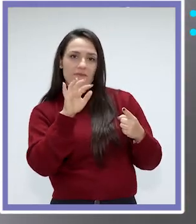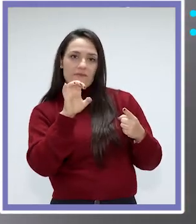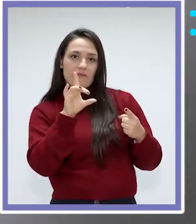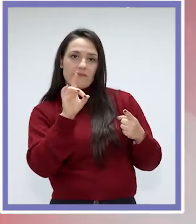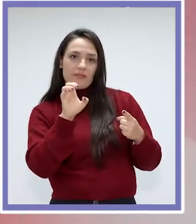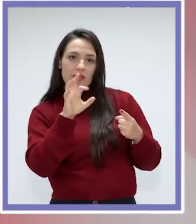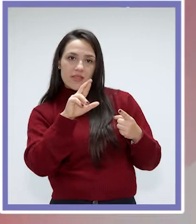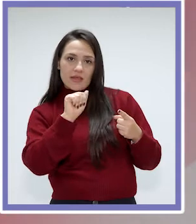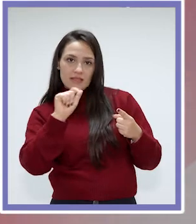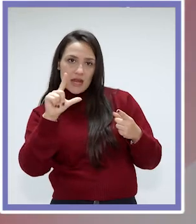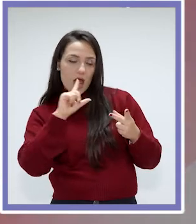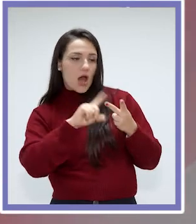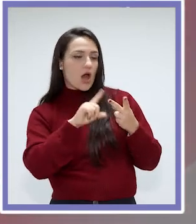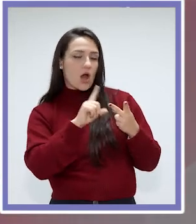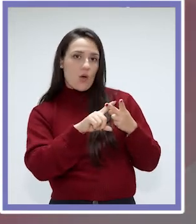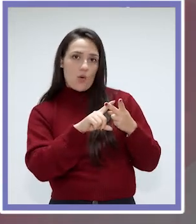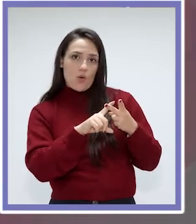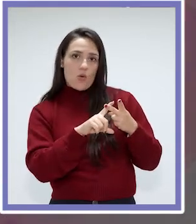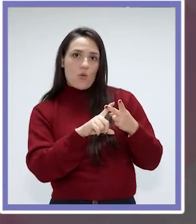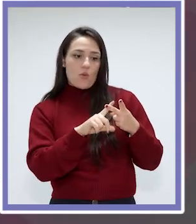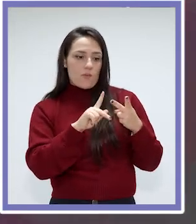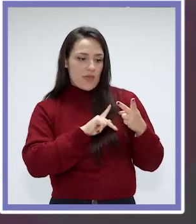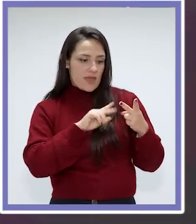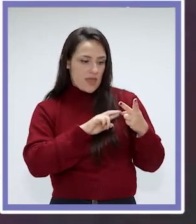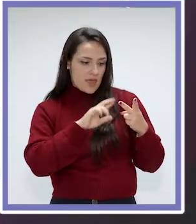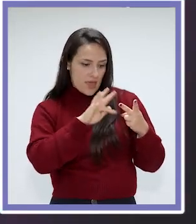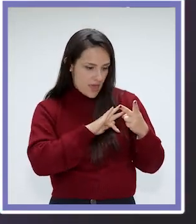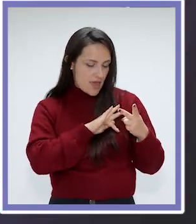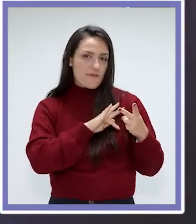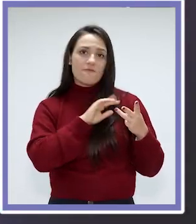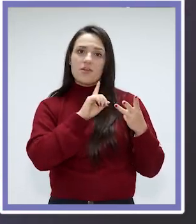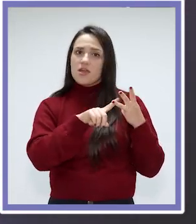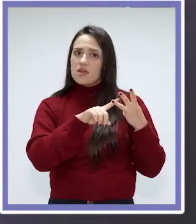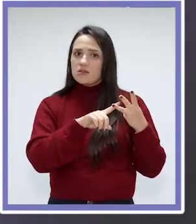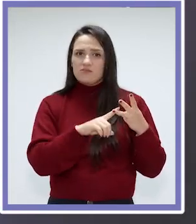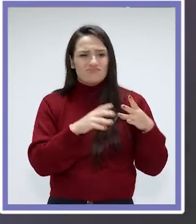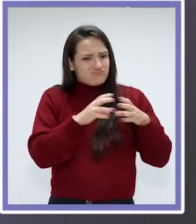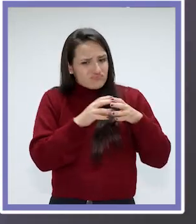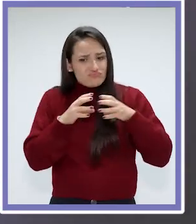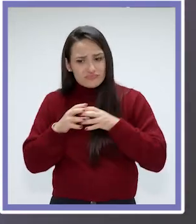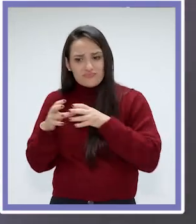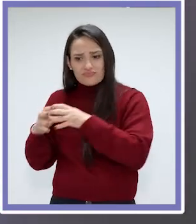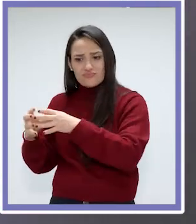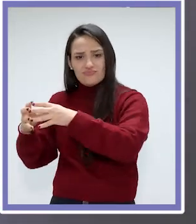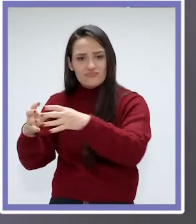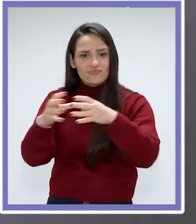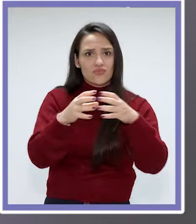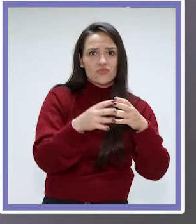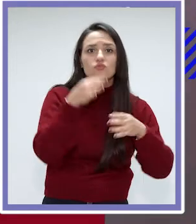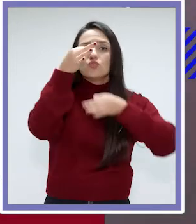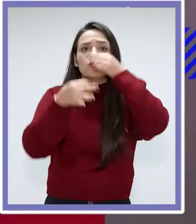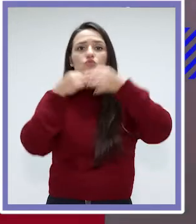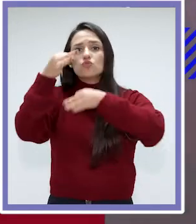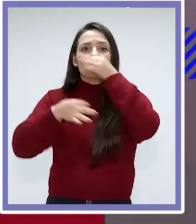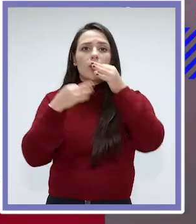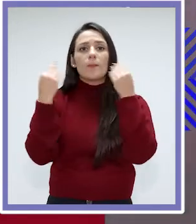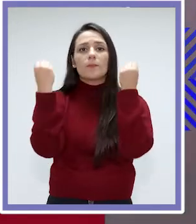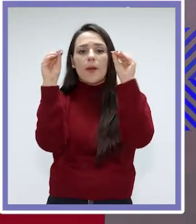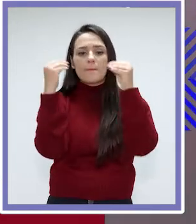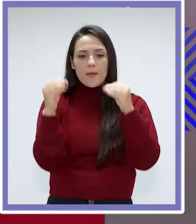a gente precisa de vários outros setores da sociedade que vai começar a pensar esses